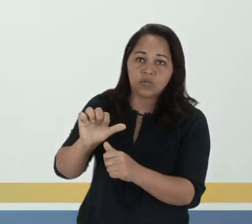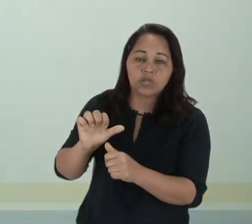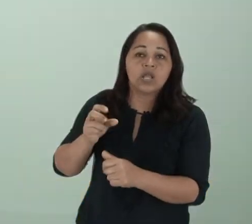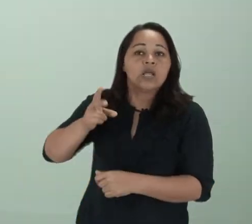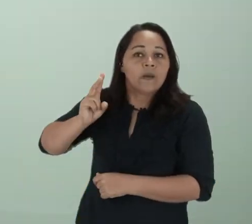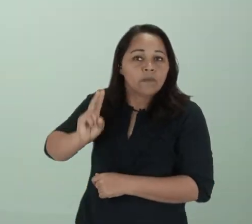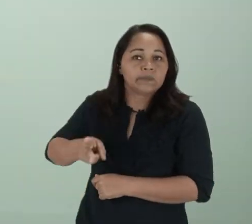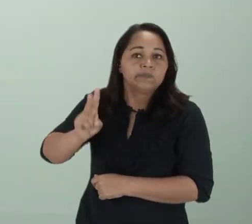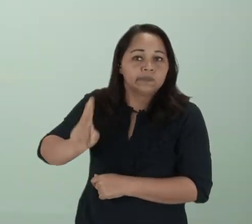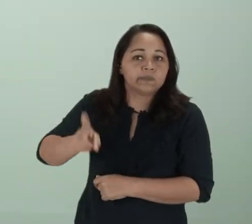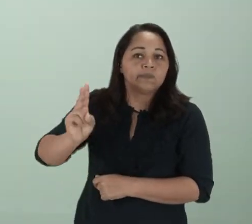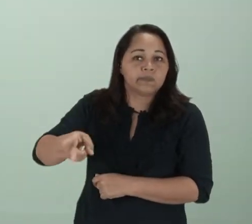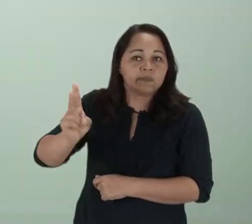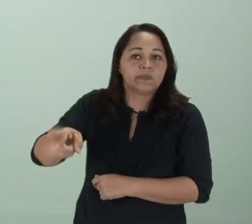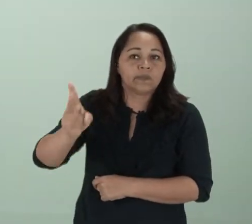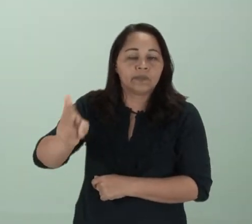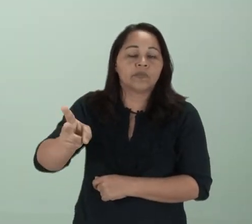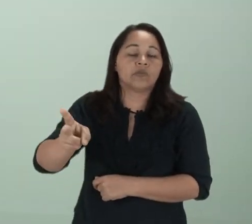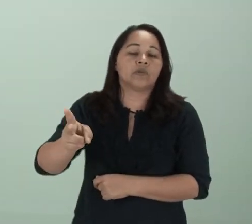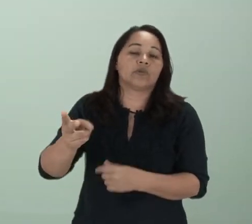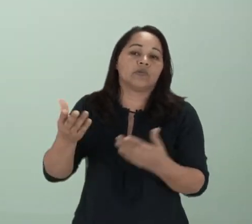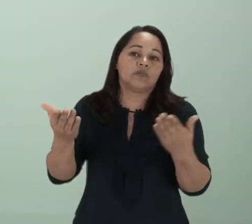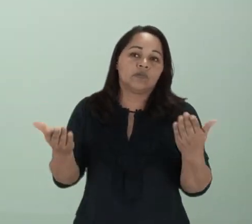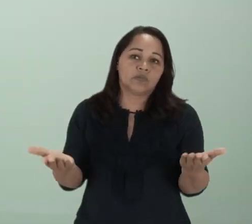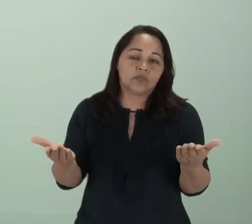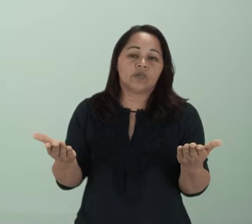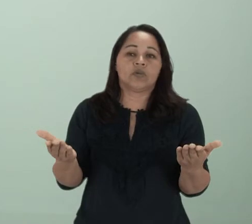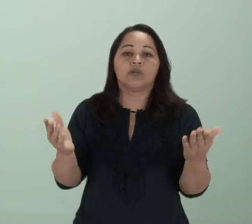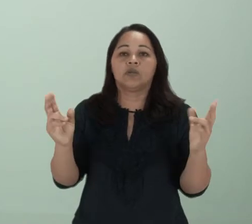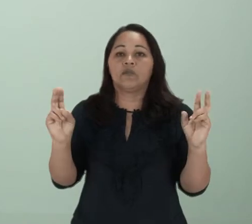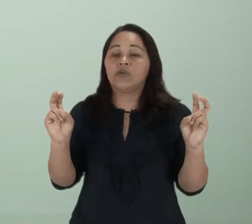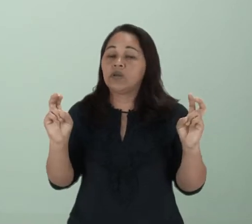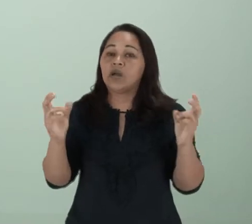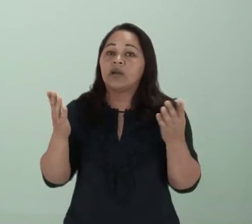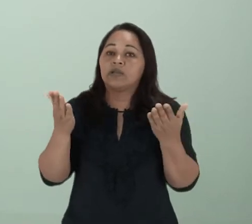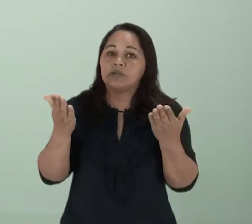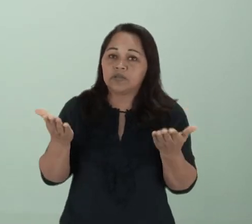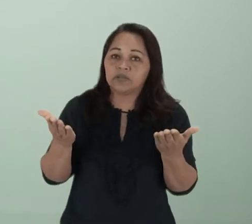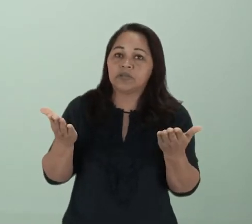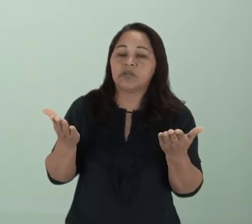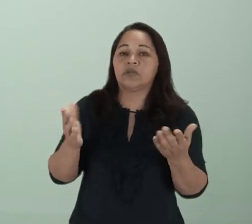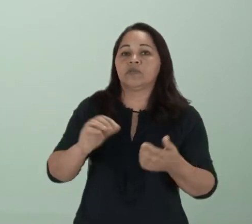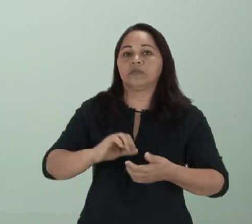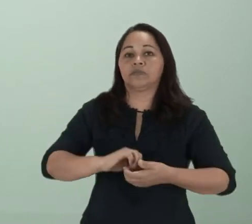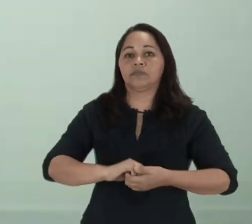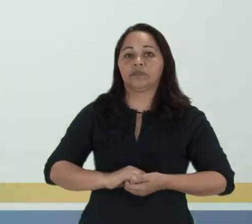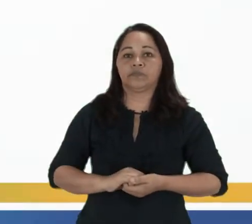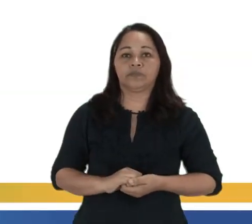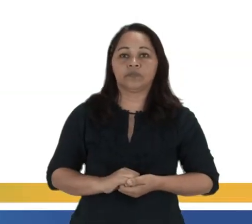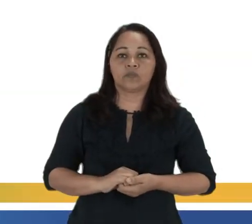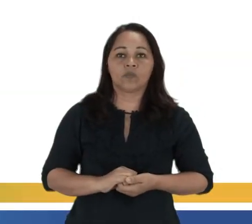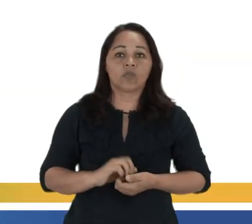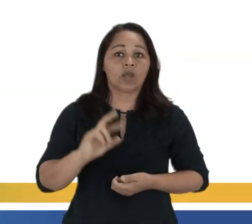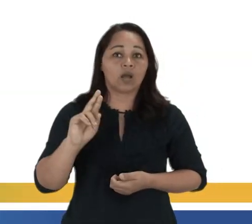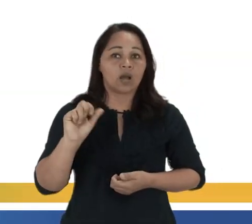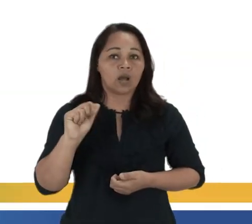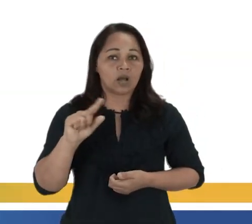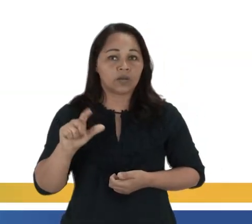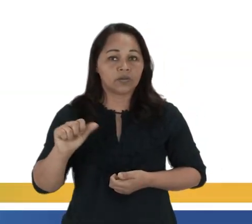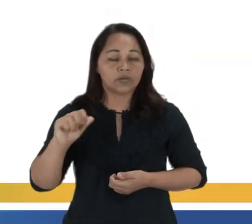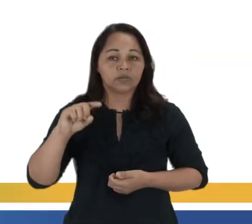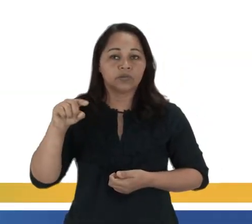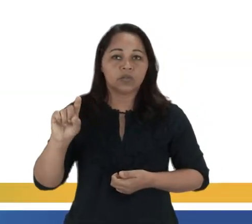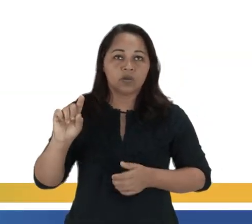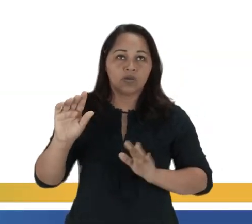ainda conhecida na nossa progressão geométrica como sendo a razão dessa progressão. A